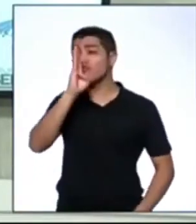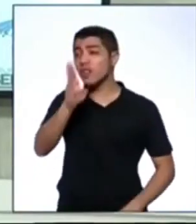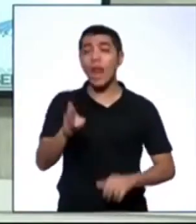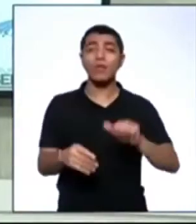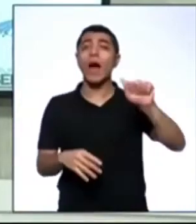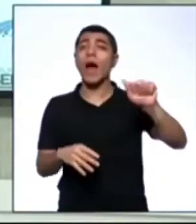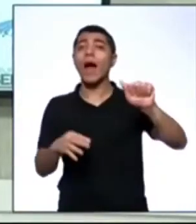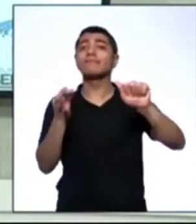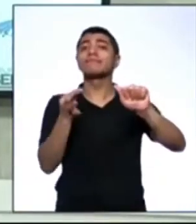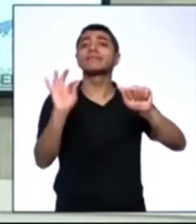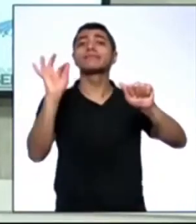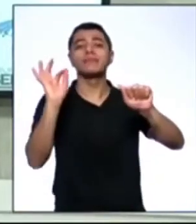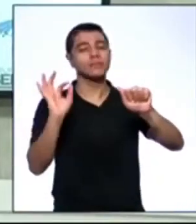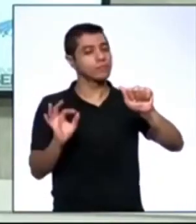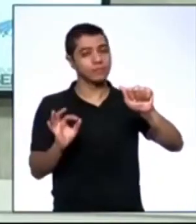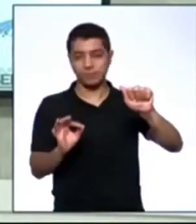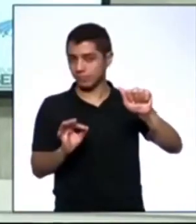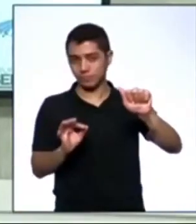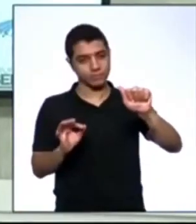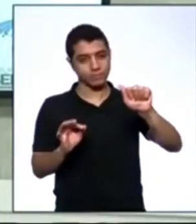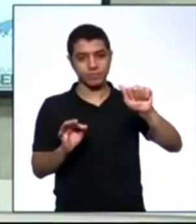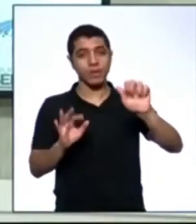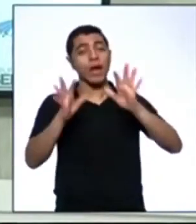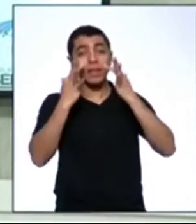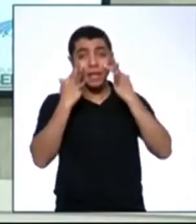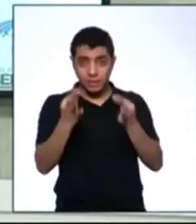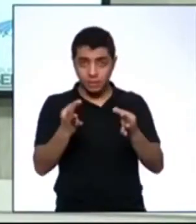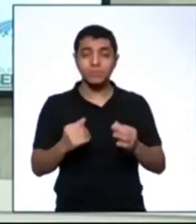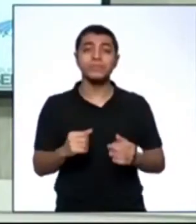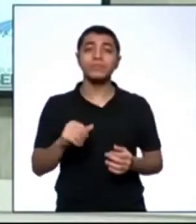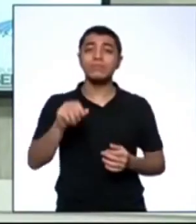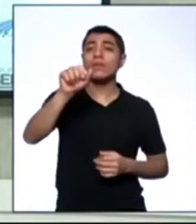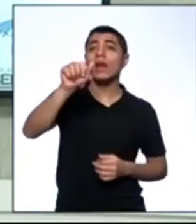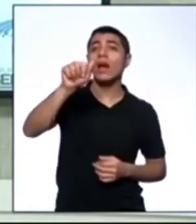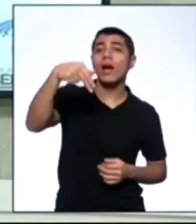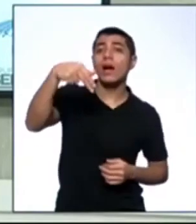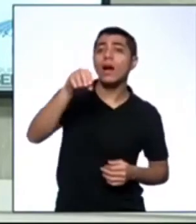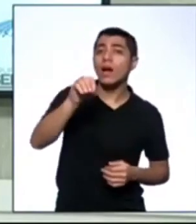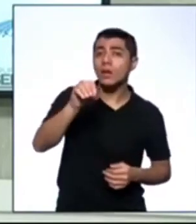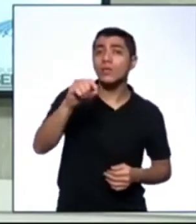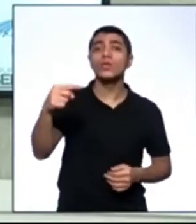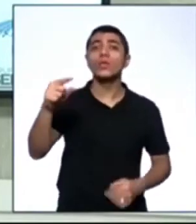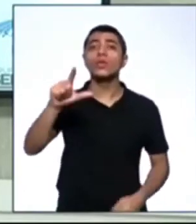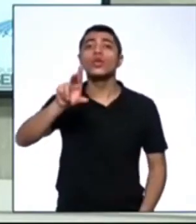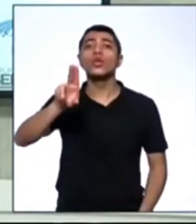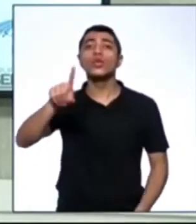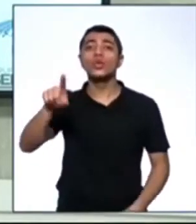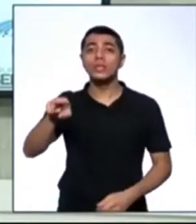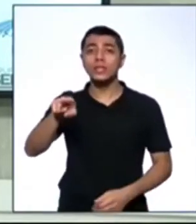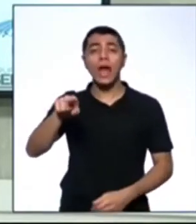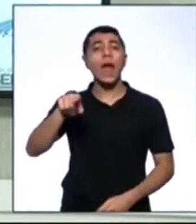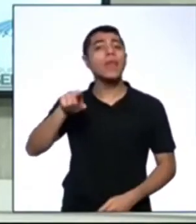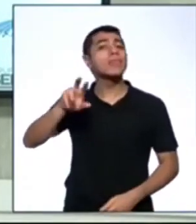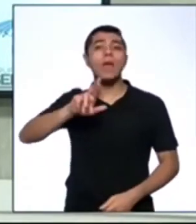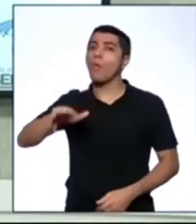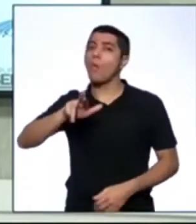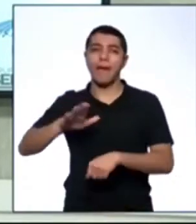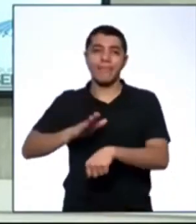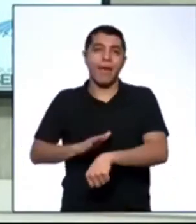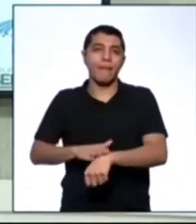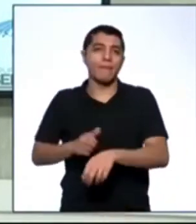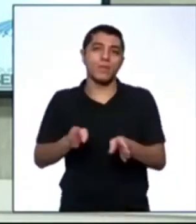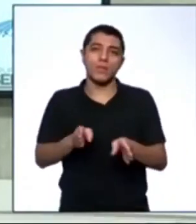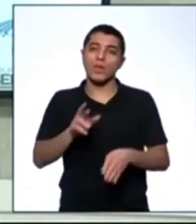um ano é tempo, Silvio. Sim, mas um ano-luz não é tempo. Porque veja só, ele diz, na física,